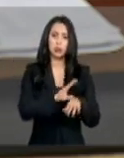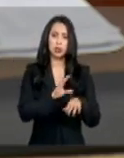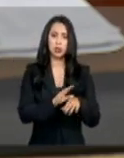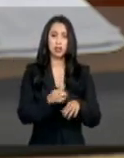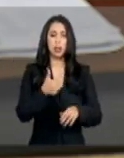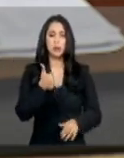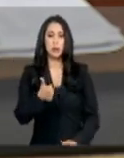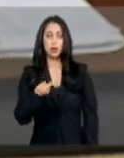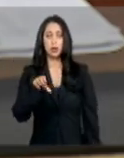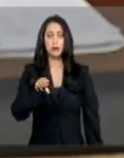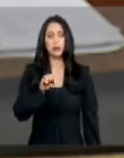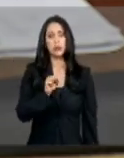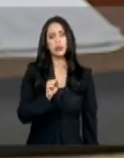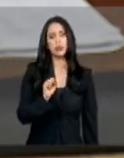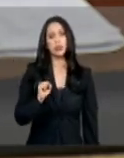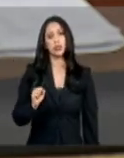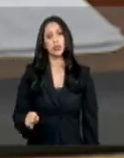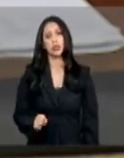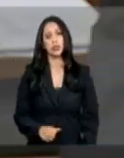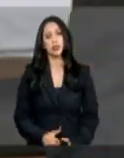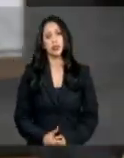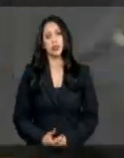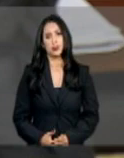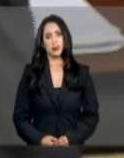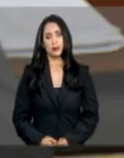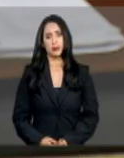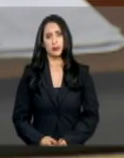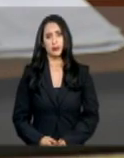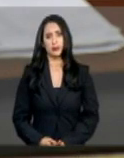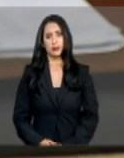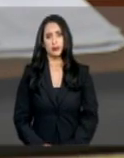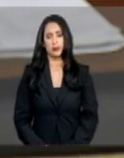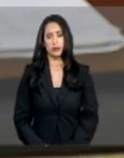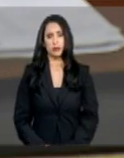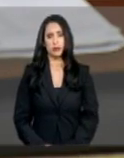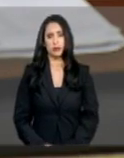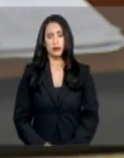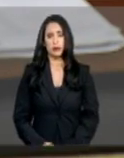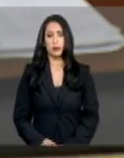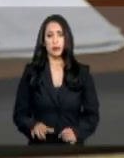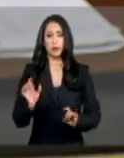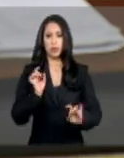1988 colar uma excepcionalidade